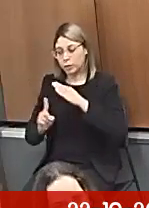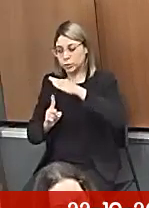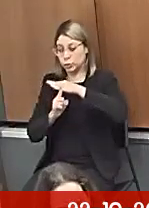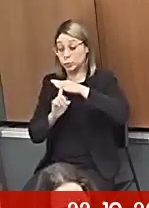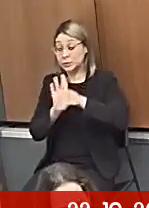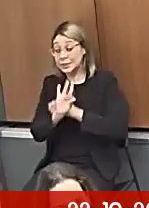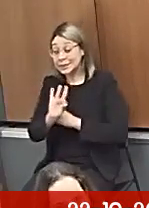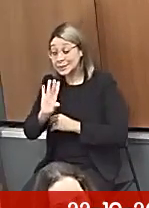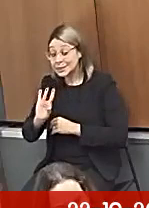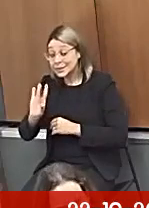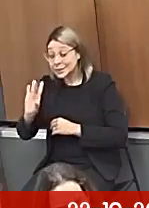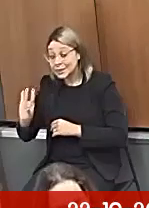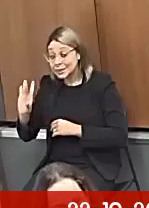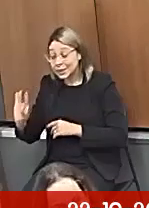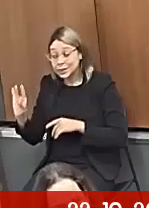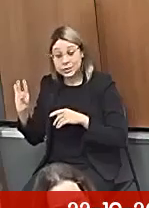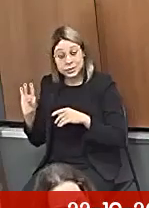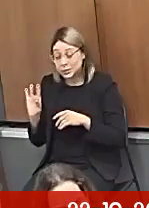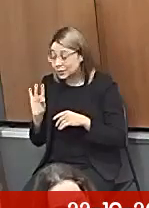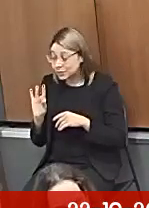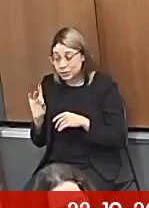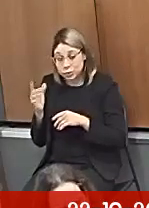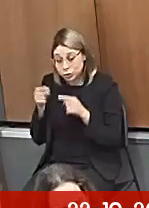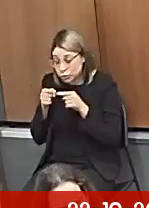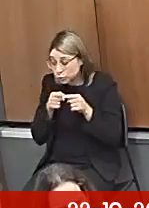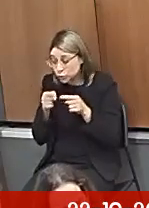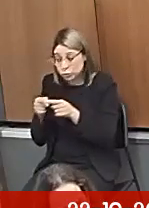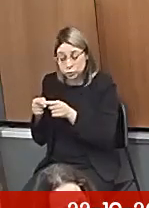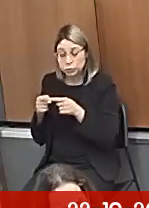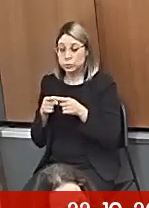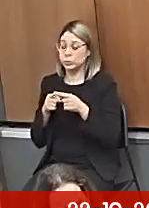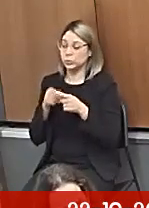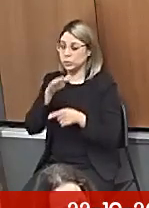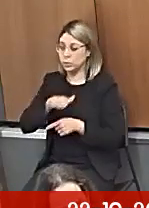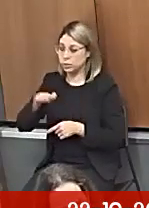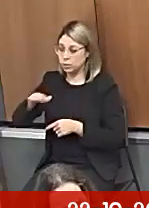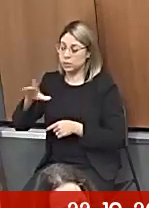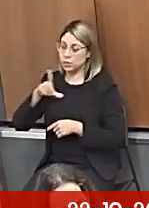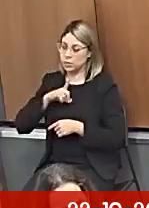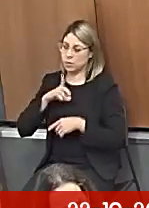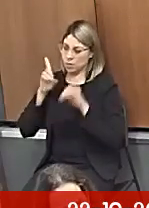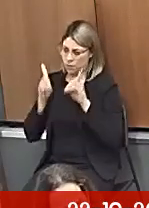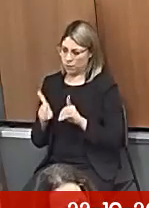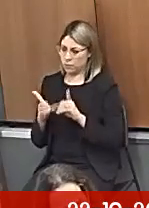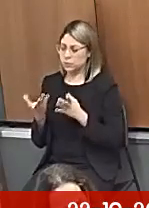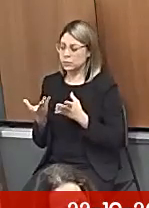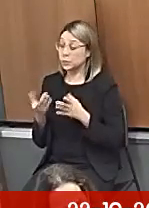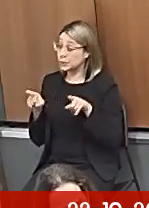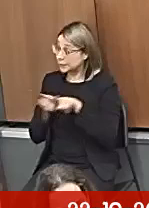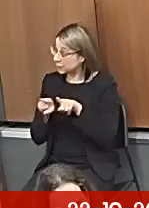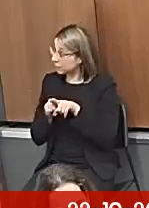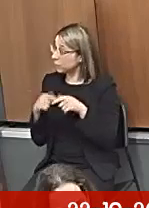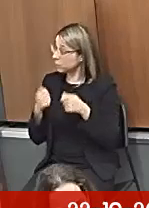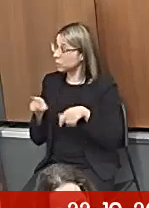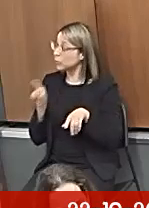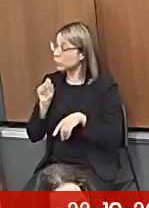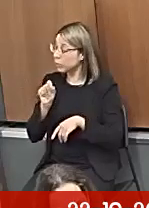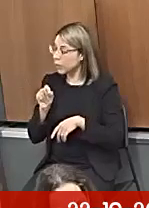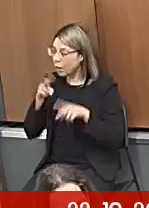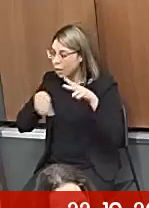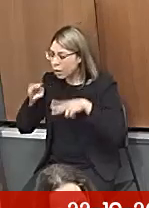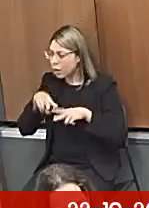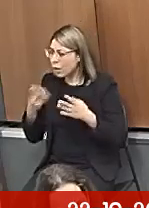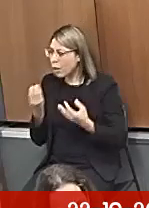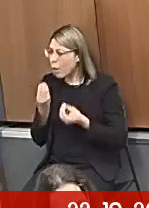individual personalizado para cada criança com deficiência. E outra coisa, tem que ser